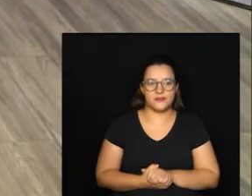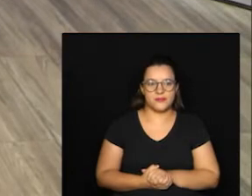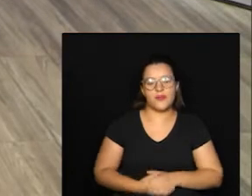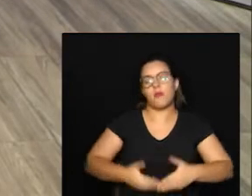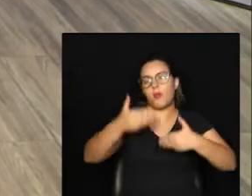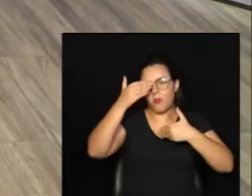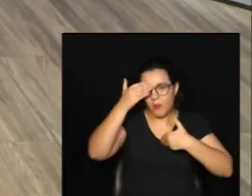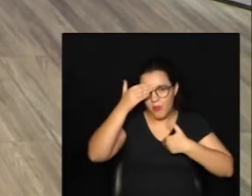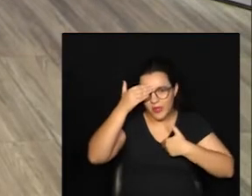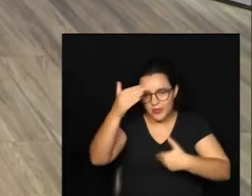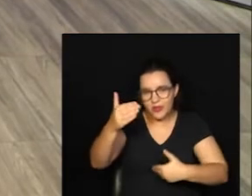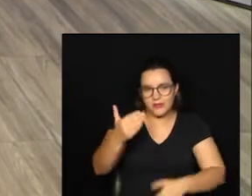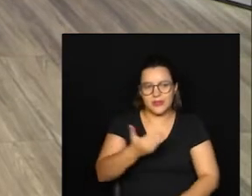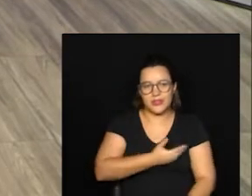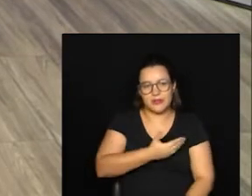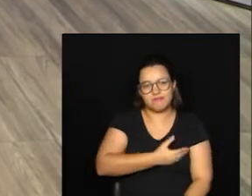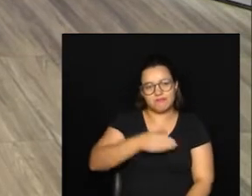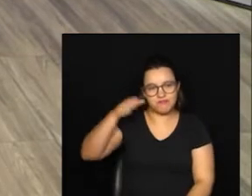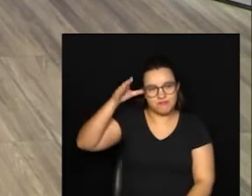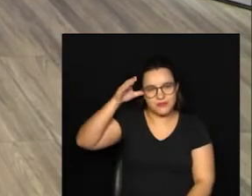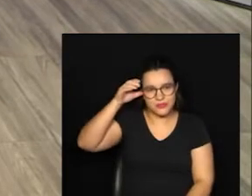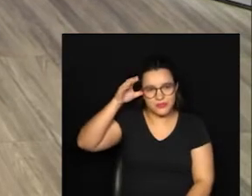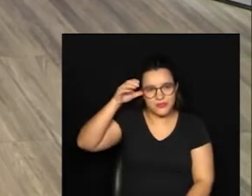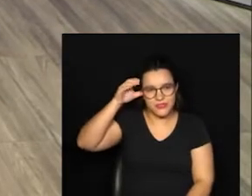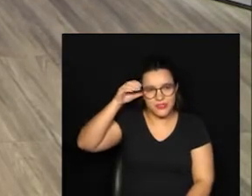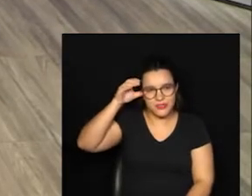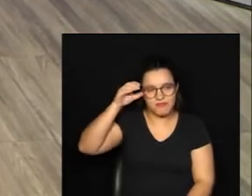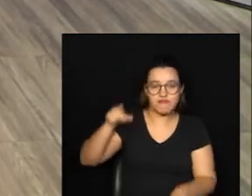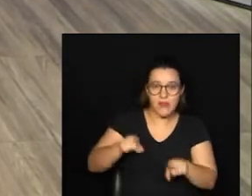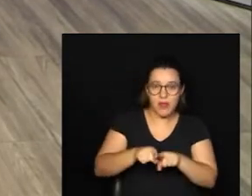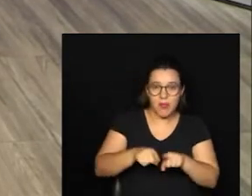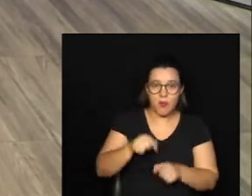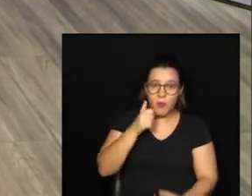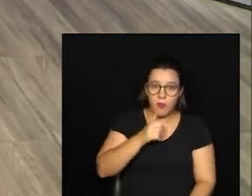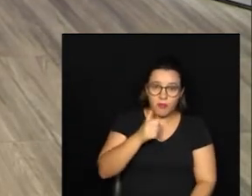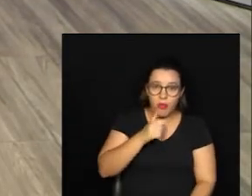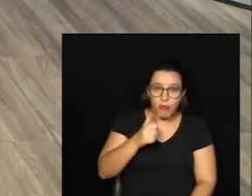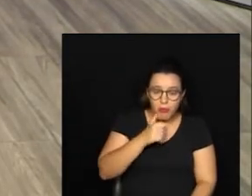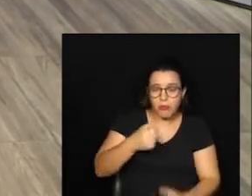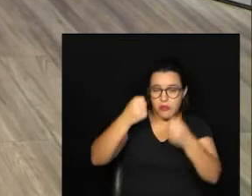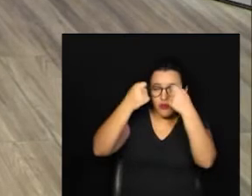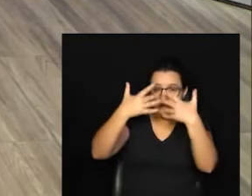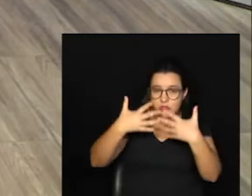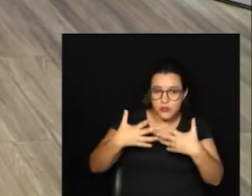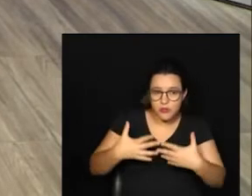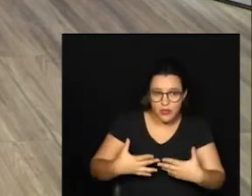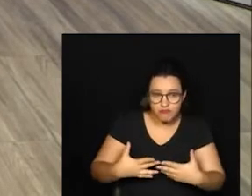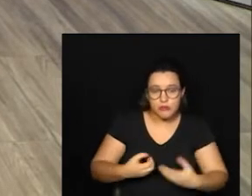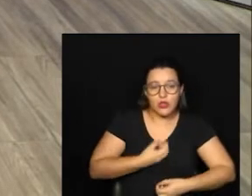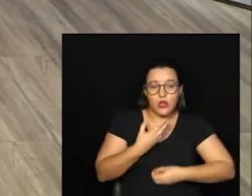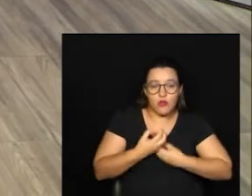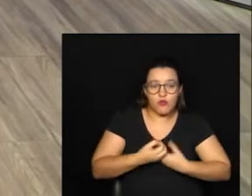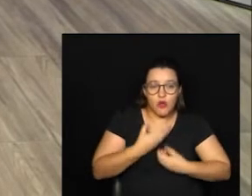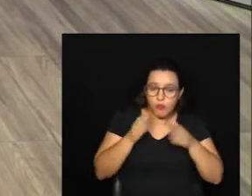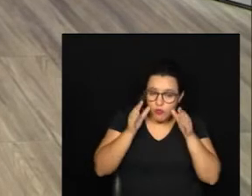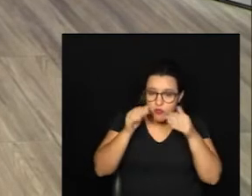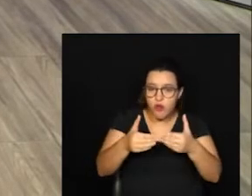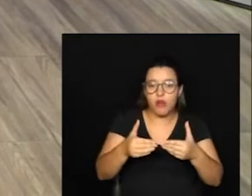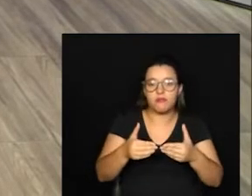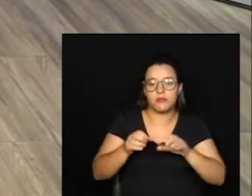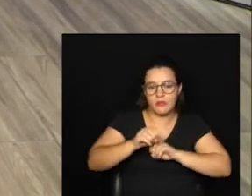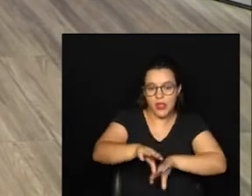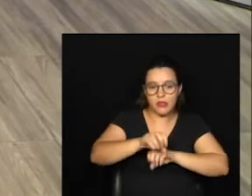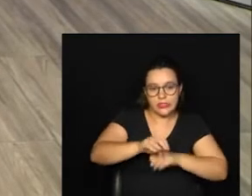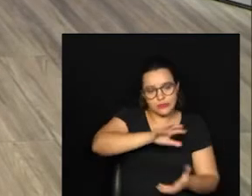Muito obrigado, meu grande amigo André Aran, e também a Carolina, pelas informações dentro do De Olho na Educação sobre a